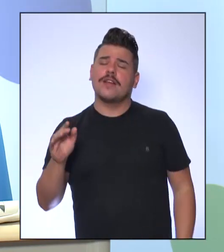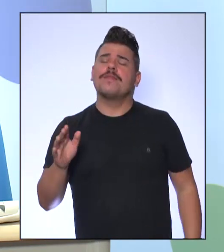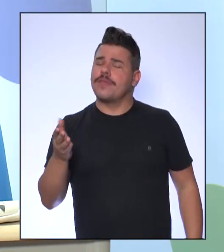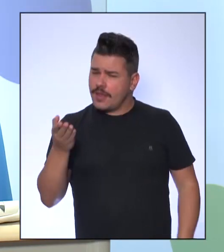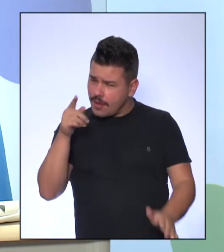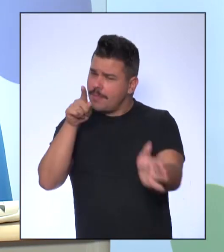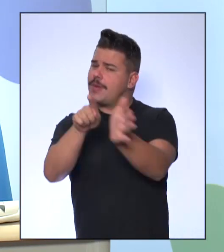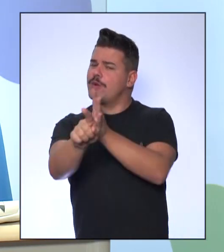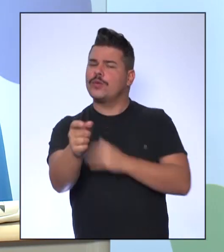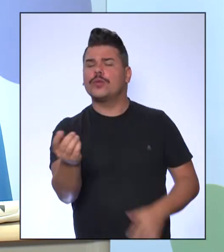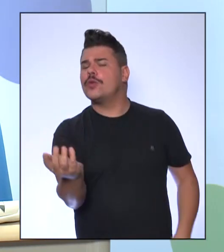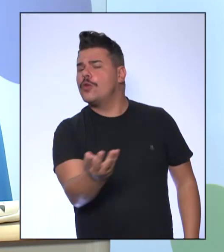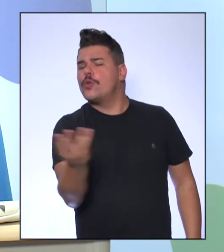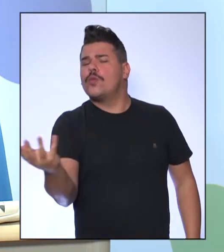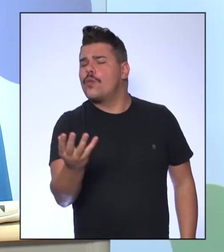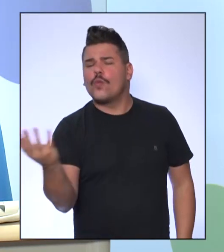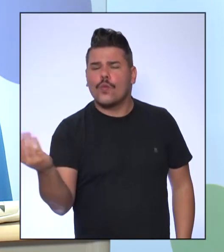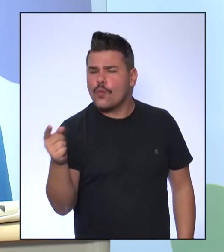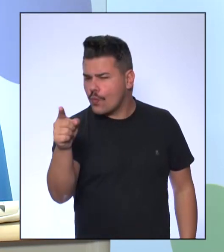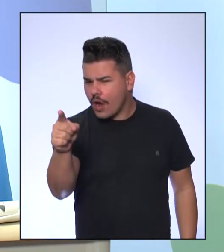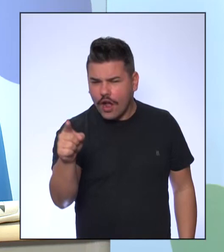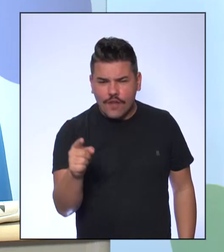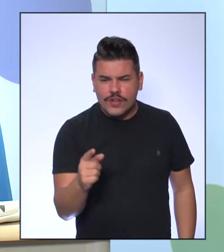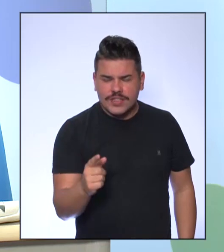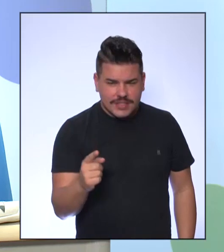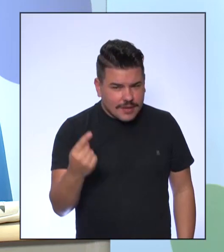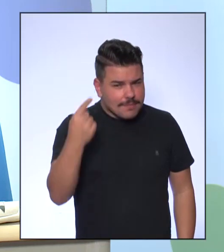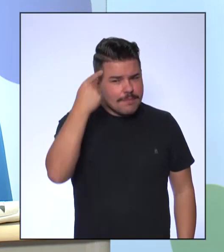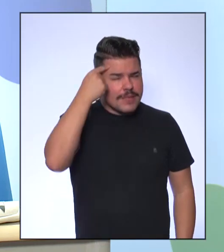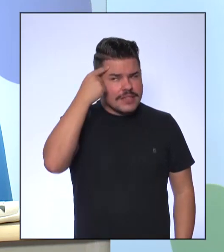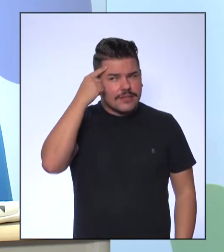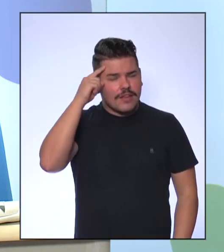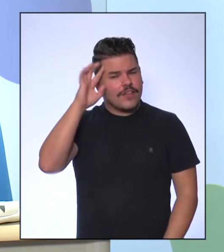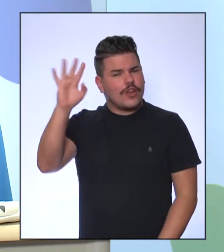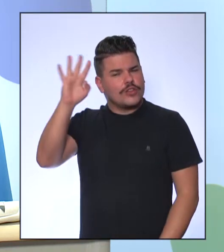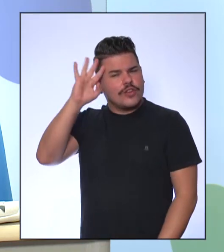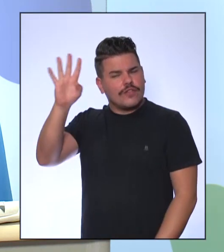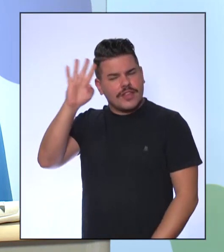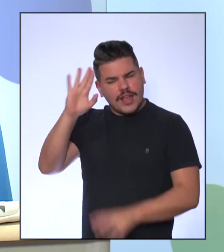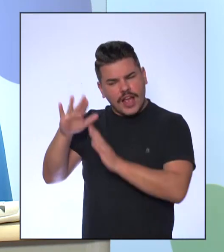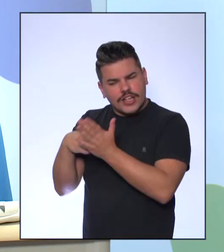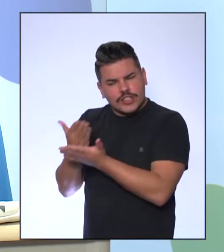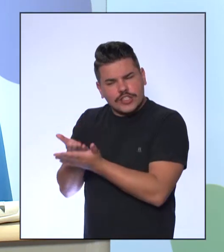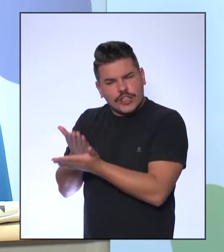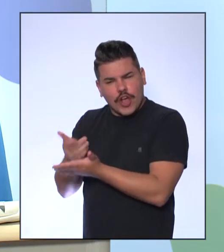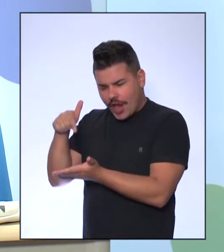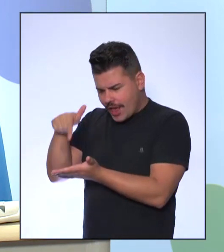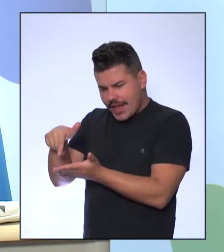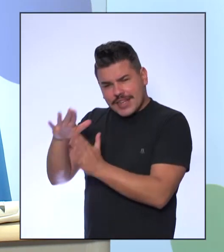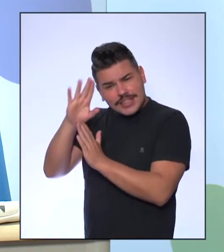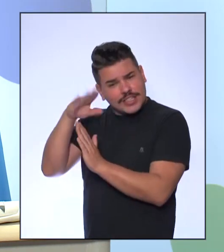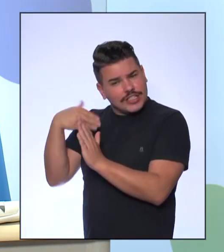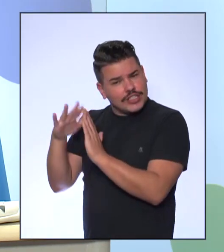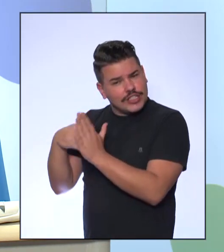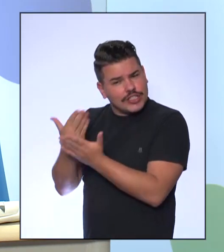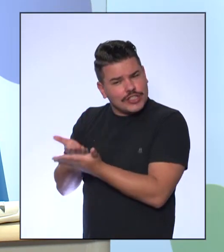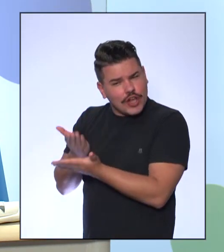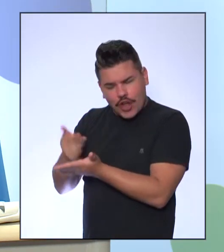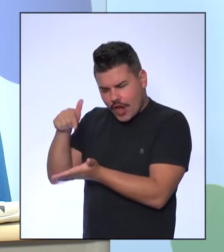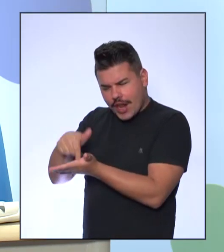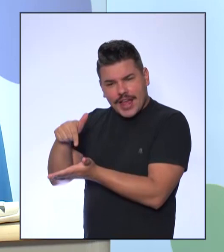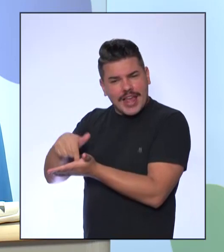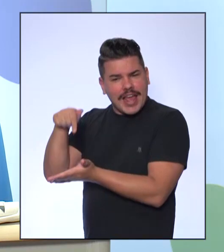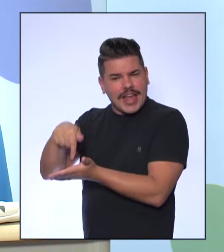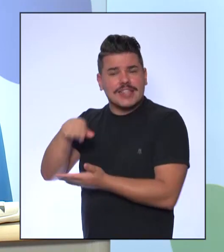que mais se aproximam da filosofia que vocês têm na escola? Né? Aquela aula de filosofia que você já começou a ter com